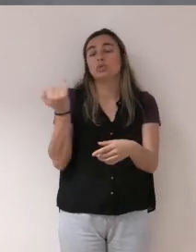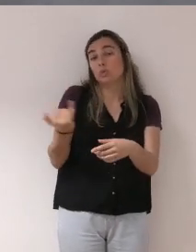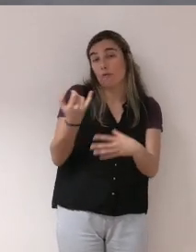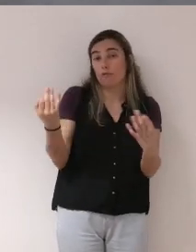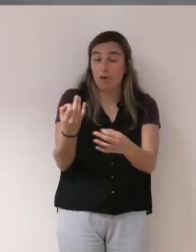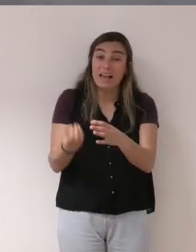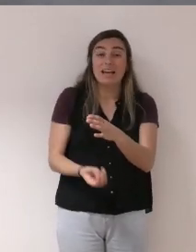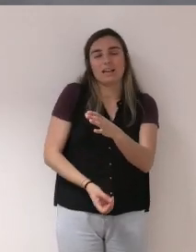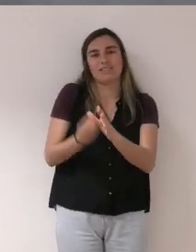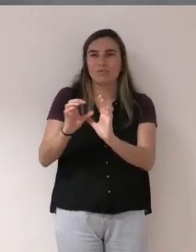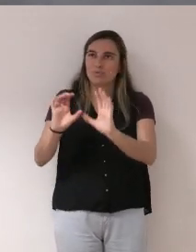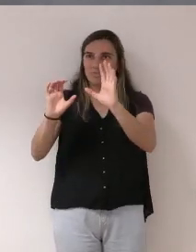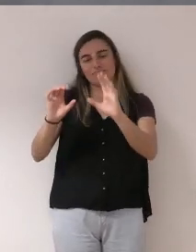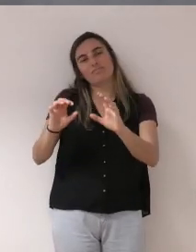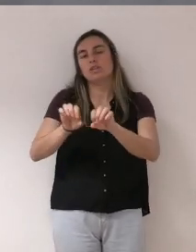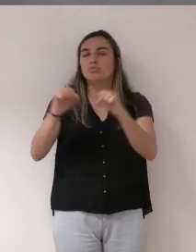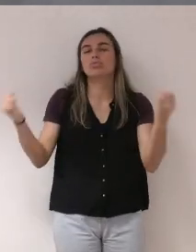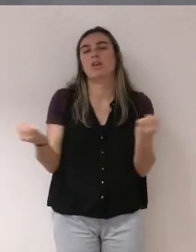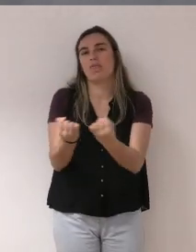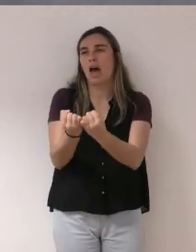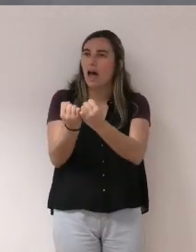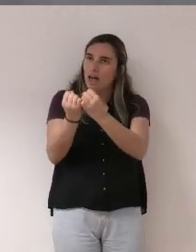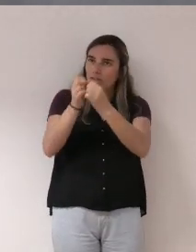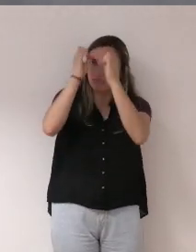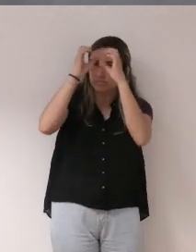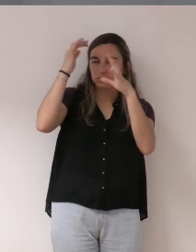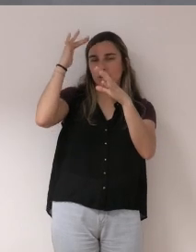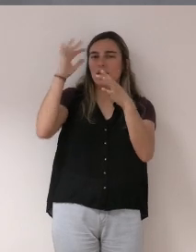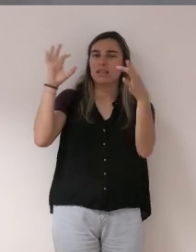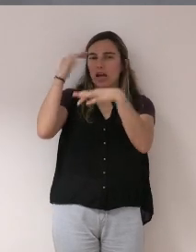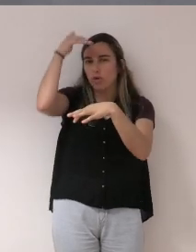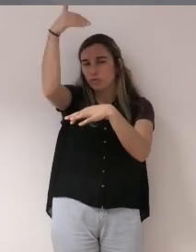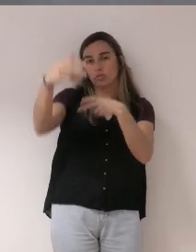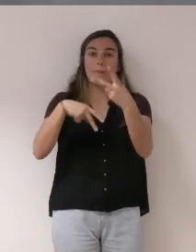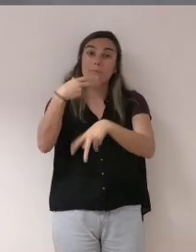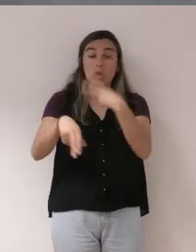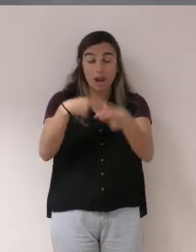uma sociedade utópica fundada na ideia de futuro, que é uma ideia inteiramente moderna,